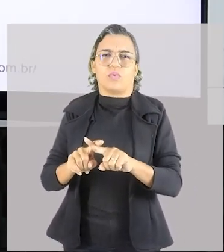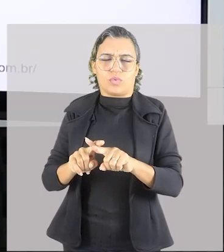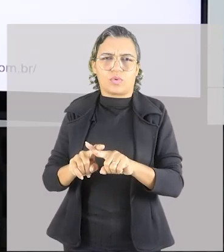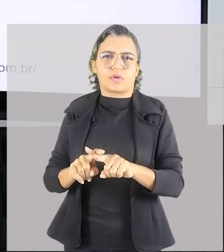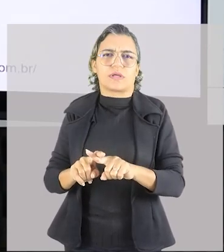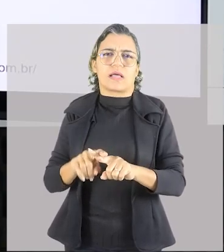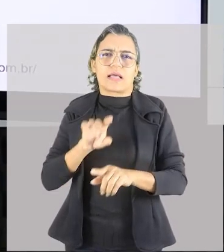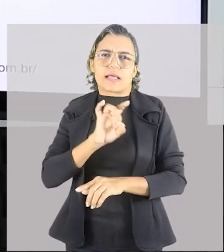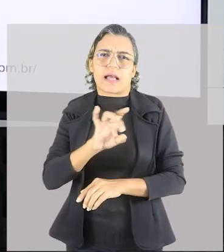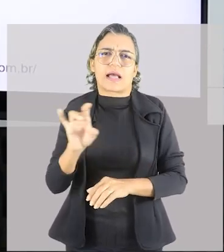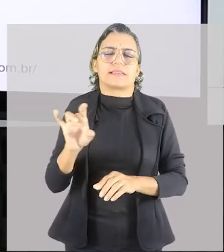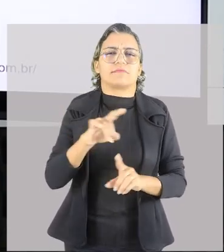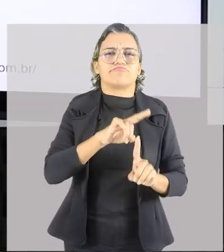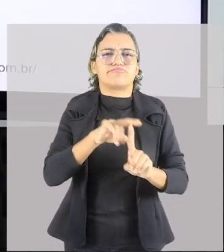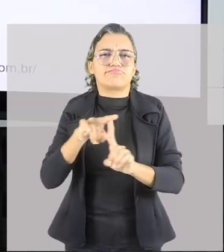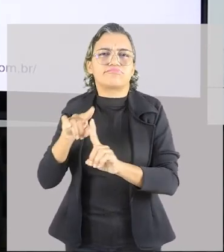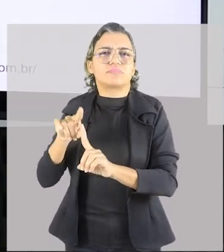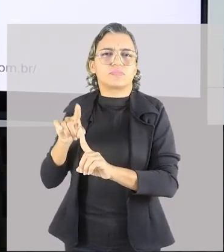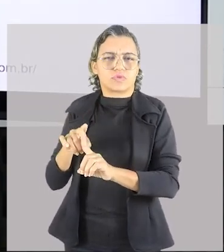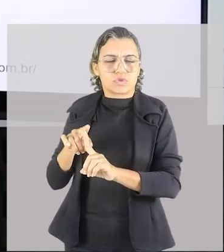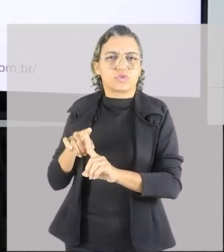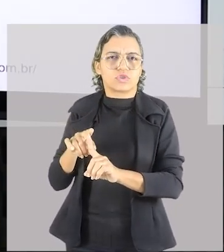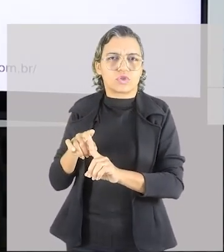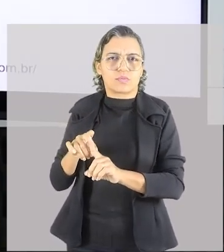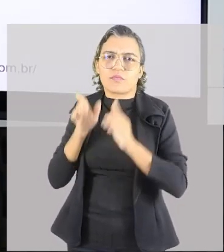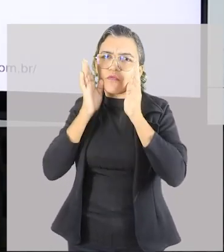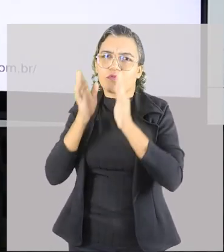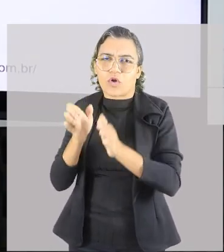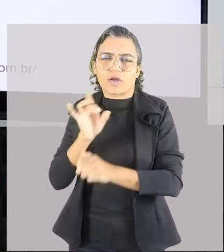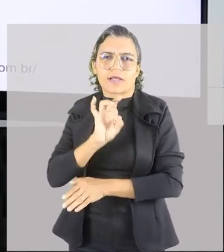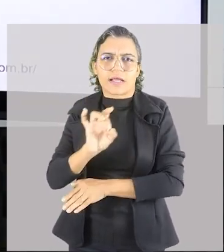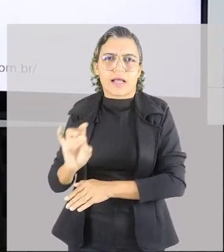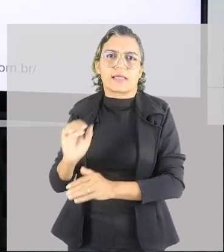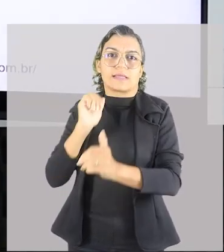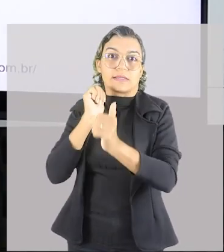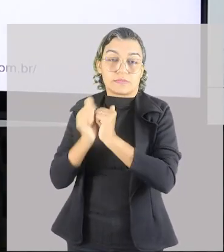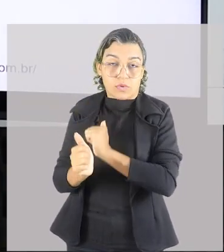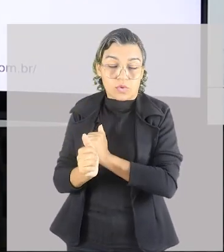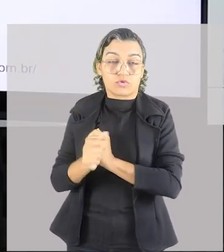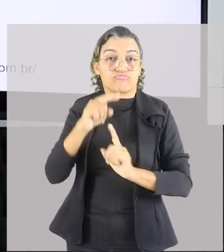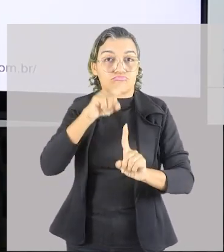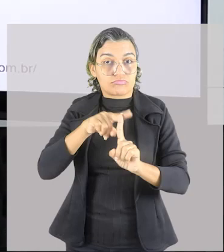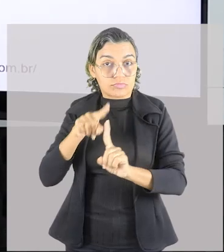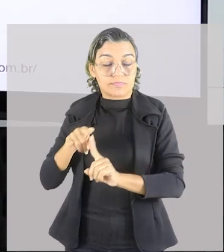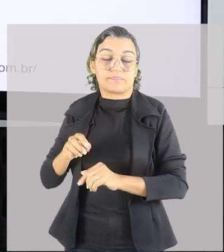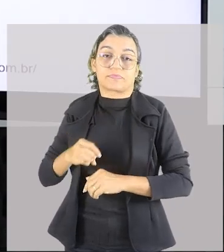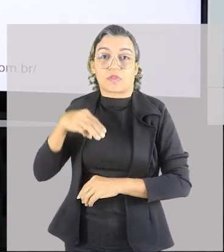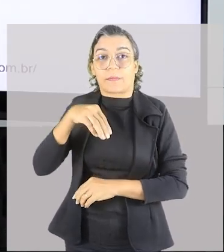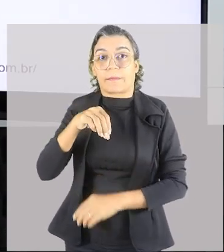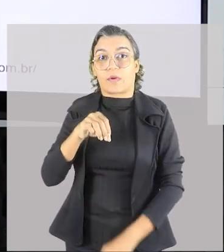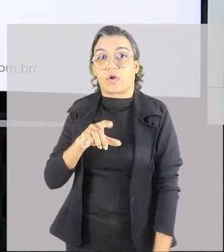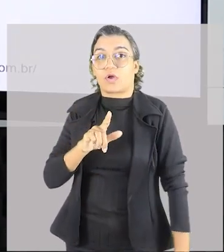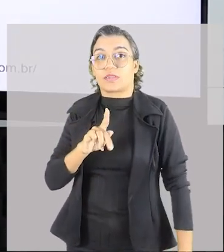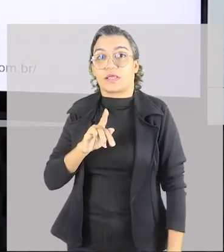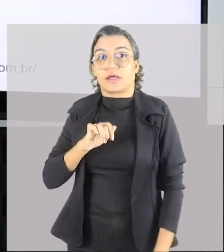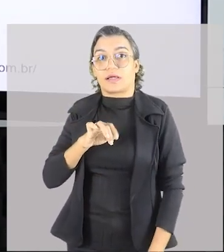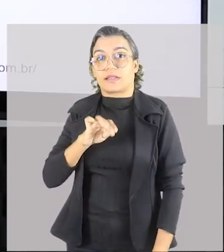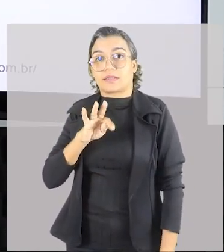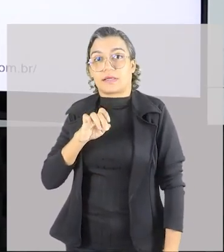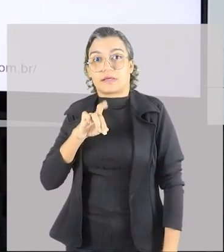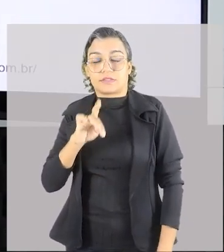As categorias daquele esporte, daquela modalidade. Então, o esporte ele vai